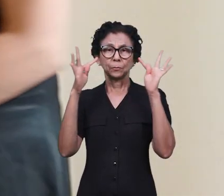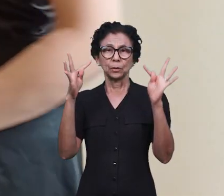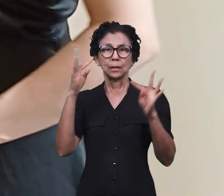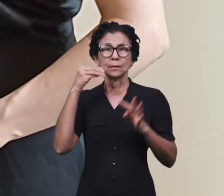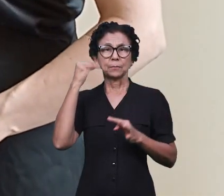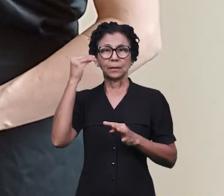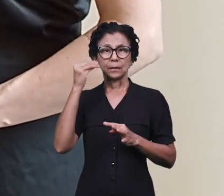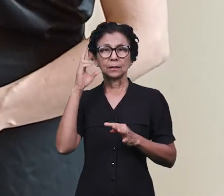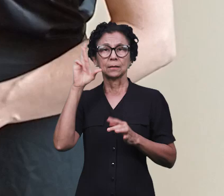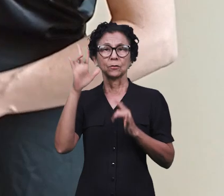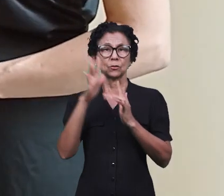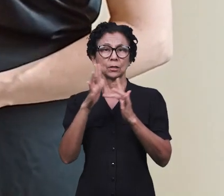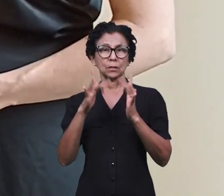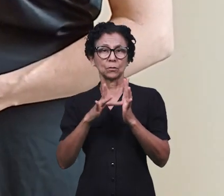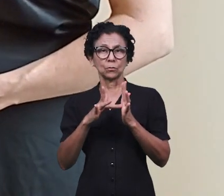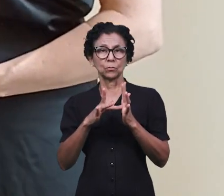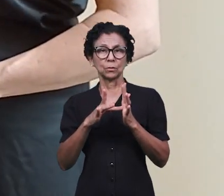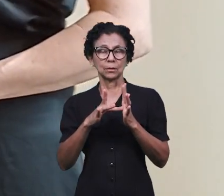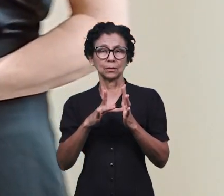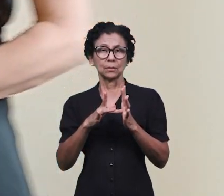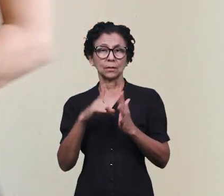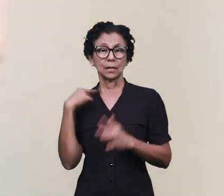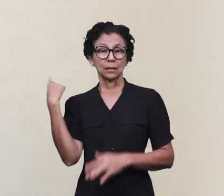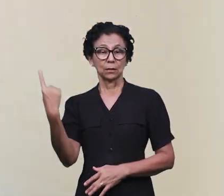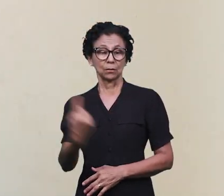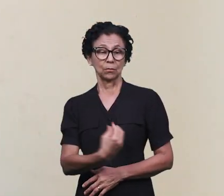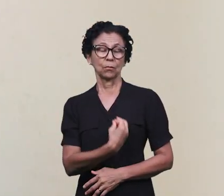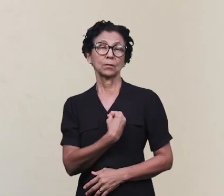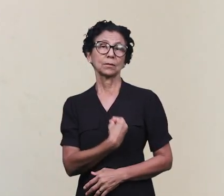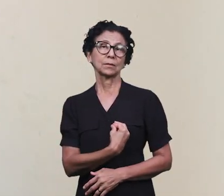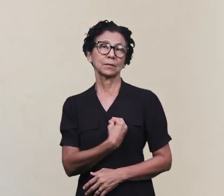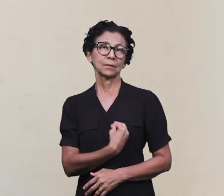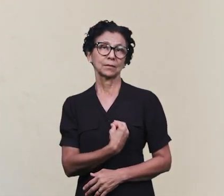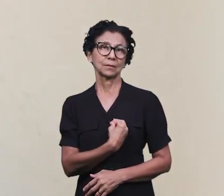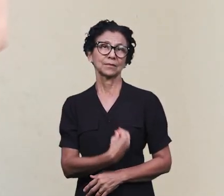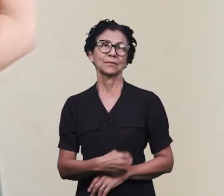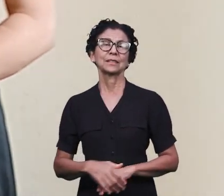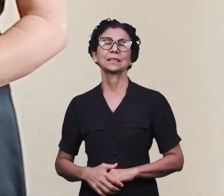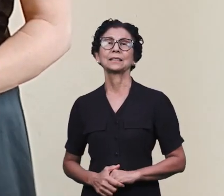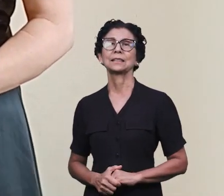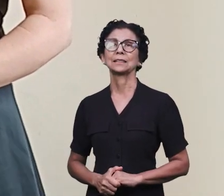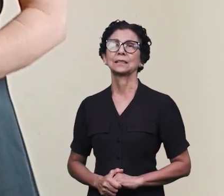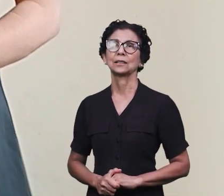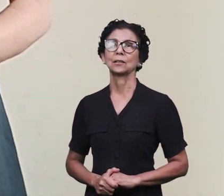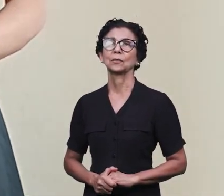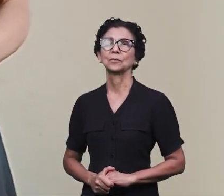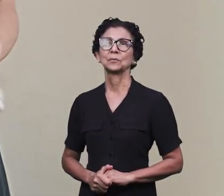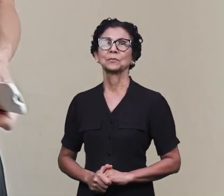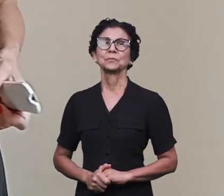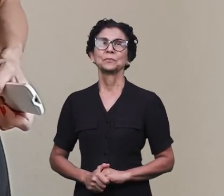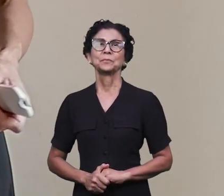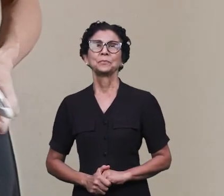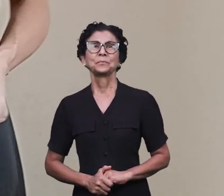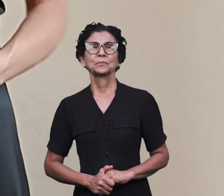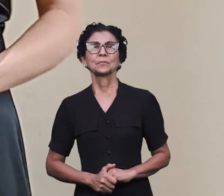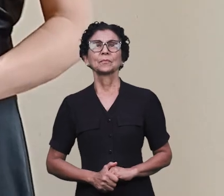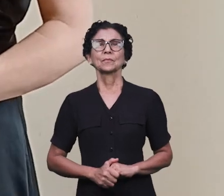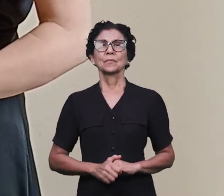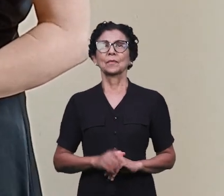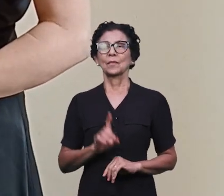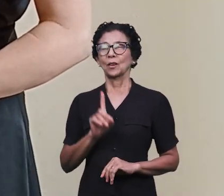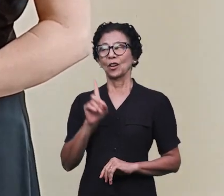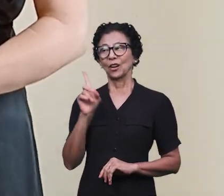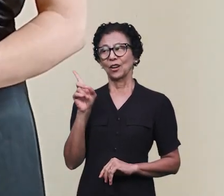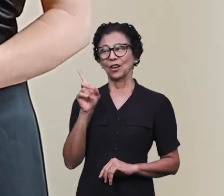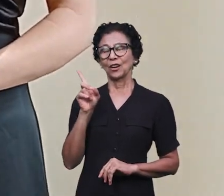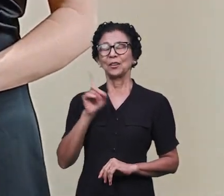vidas. E aí, aqueles que ouvem o Espírito Santo, eles têm como